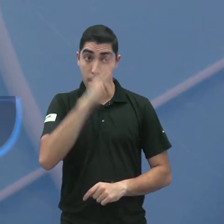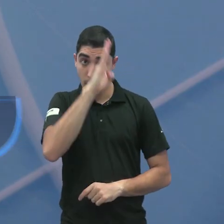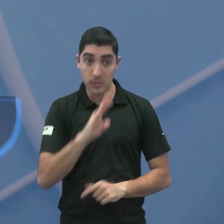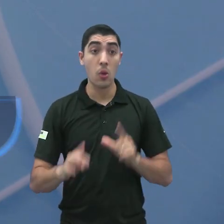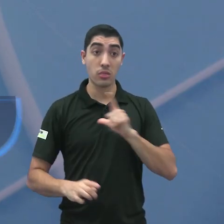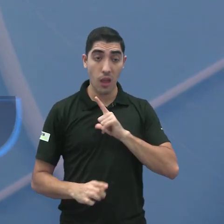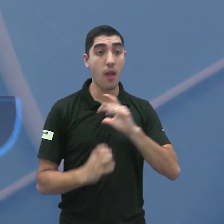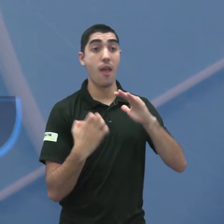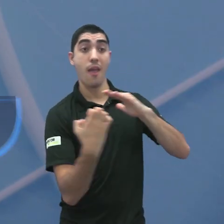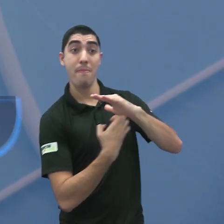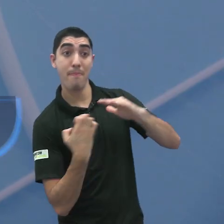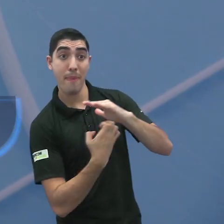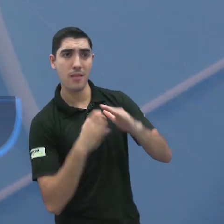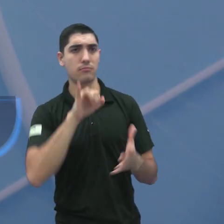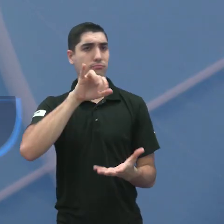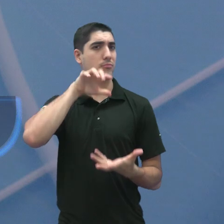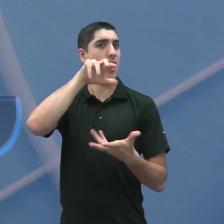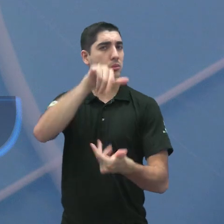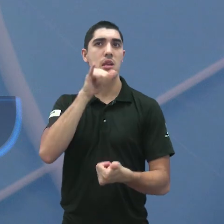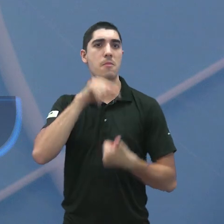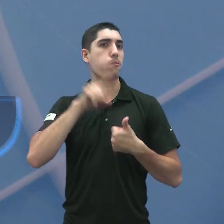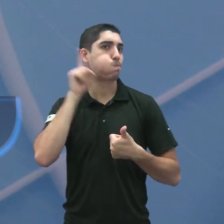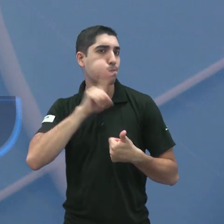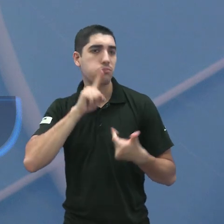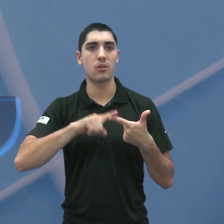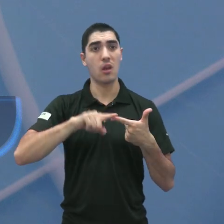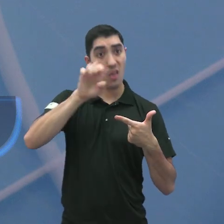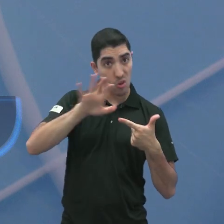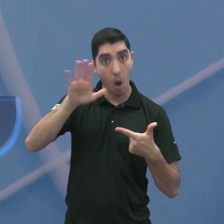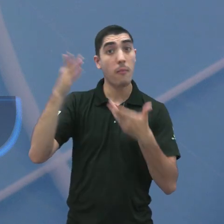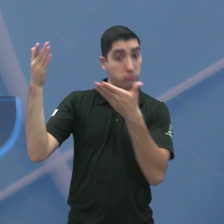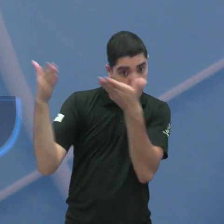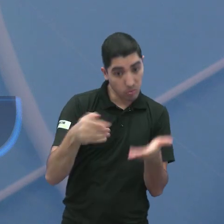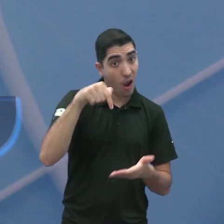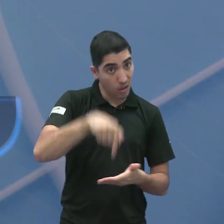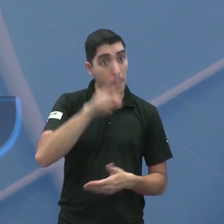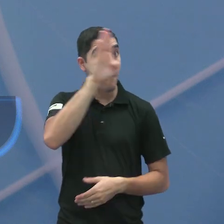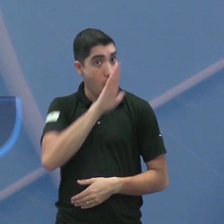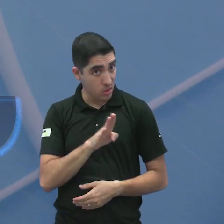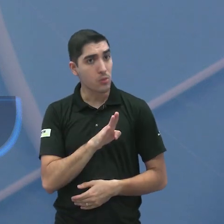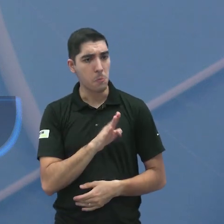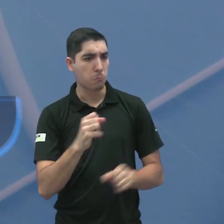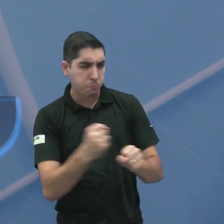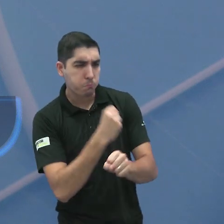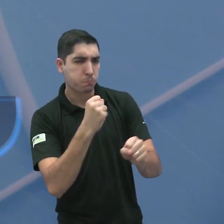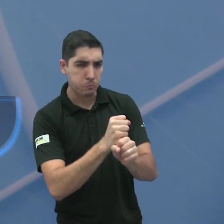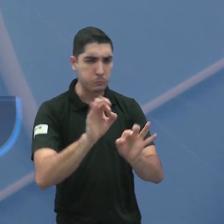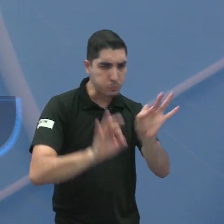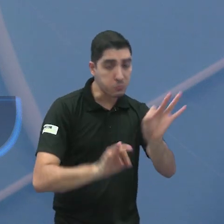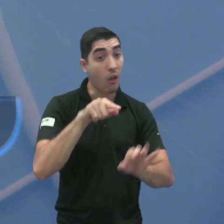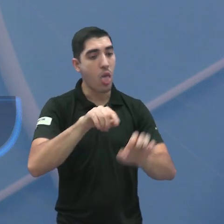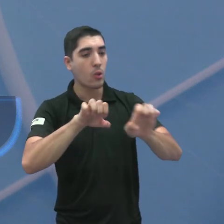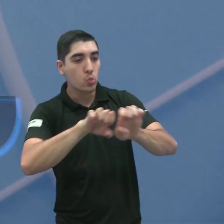consolidado no Brasil grandes empresas internacionais dos Estados Unidos e da Europa que contribuem para esses grandes